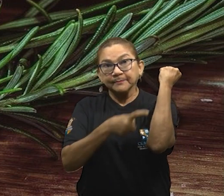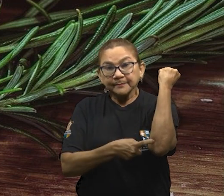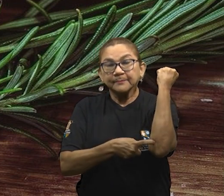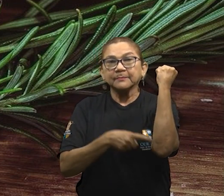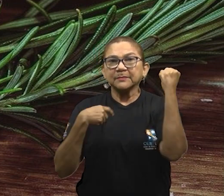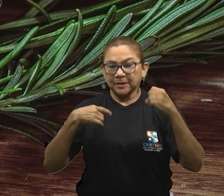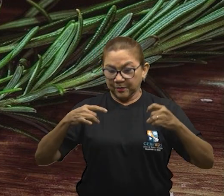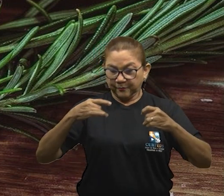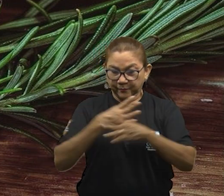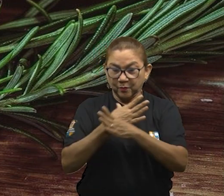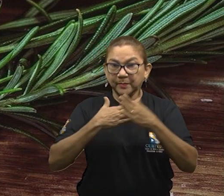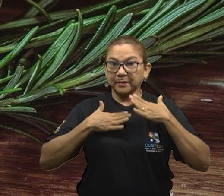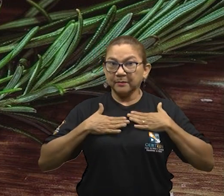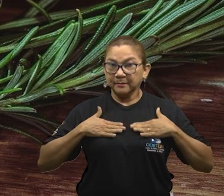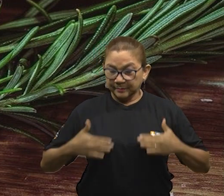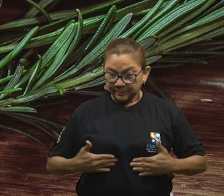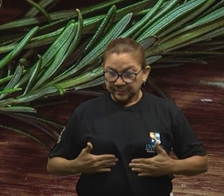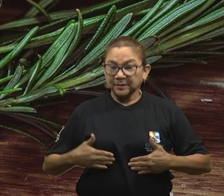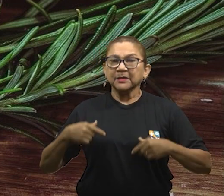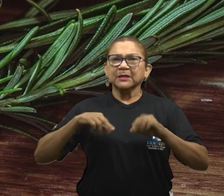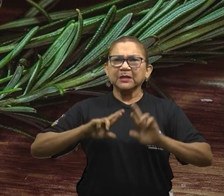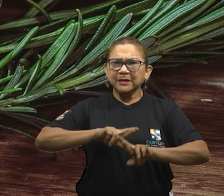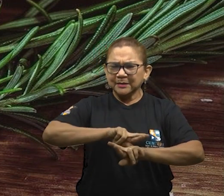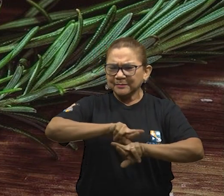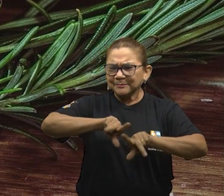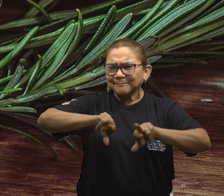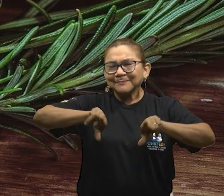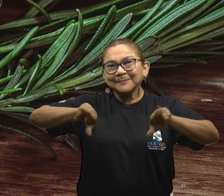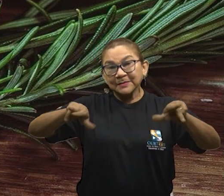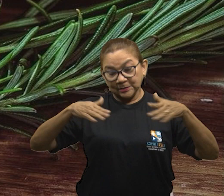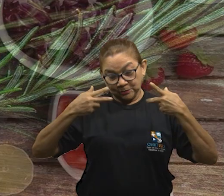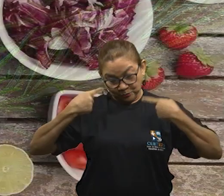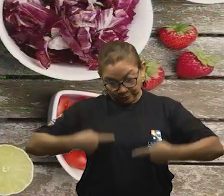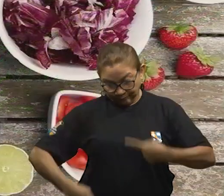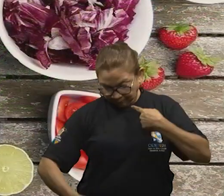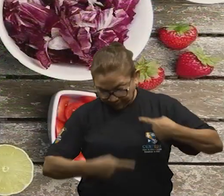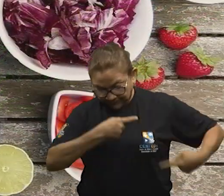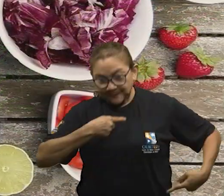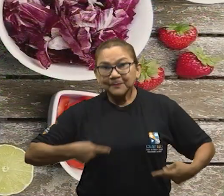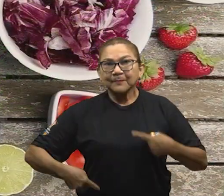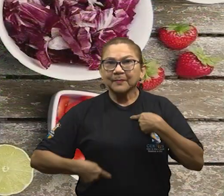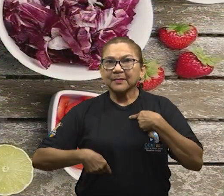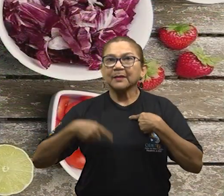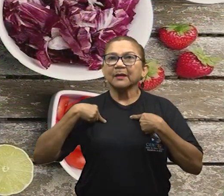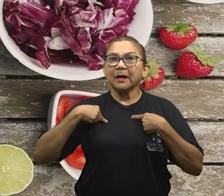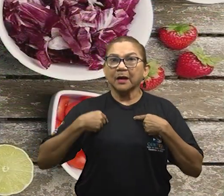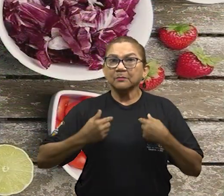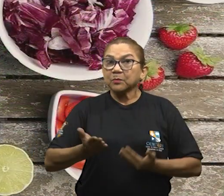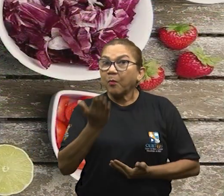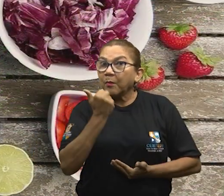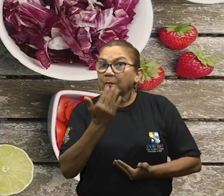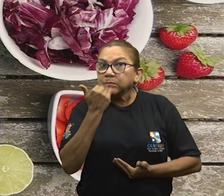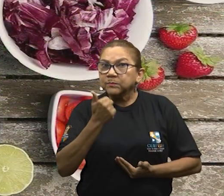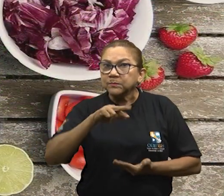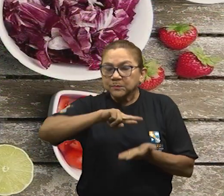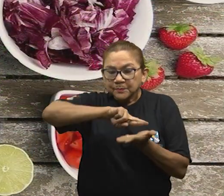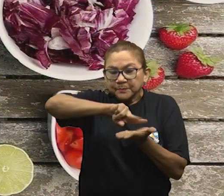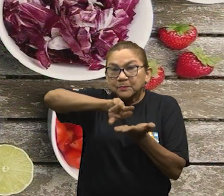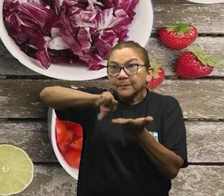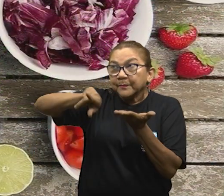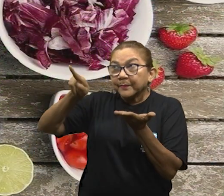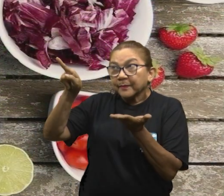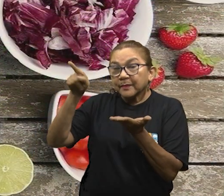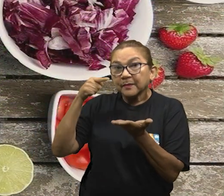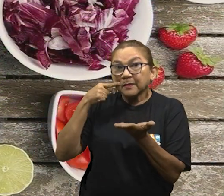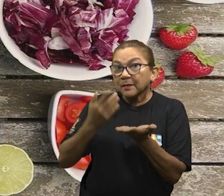defesa, hormônios, entre outras funções do nosso corpo. As vitaminas e minerais regulam